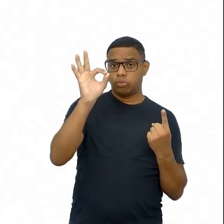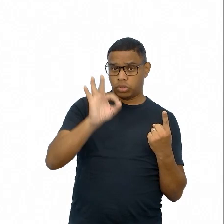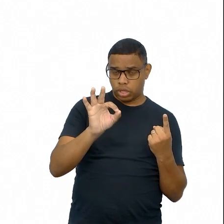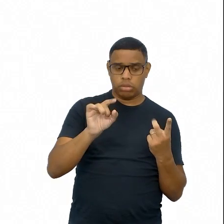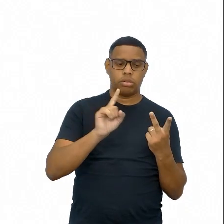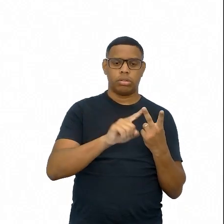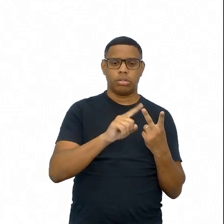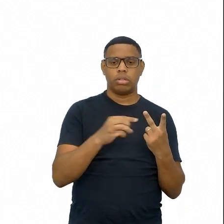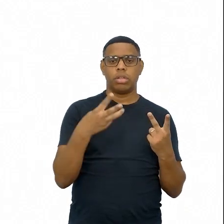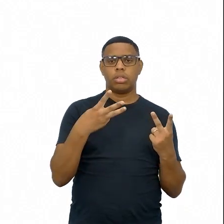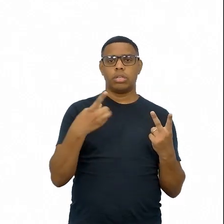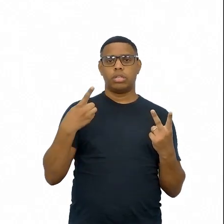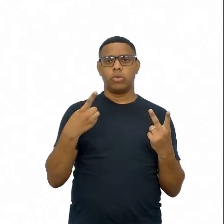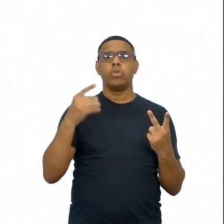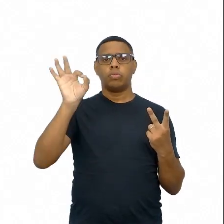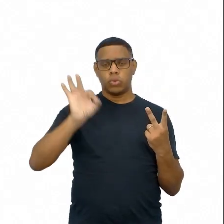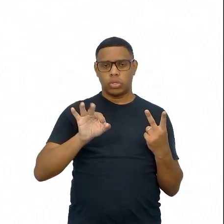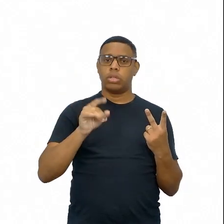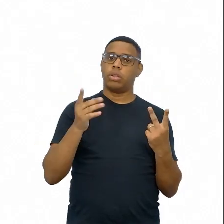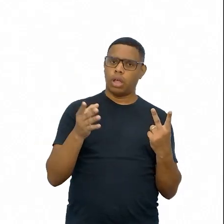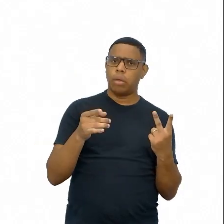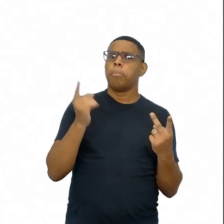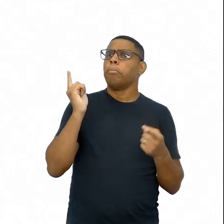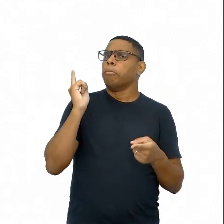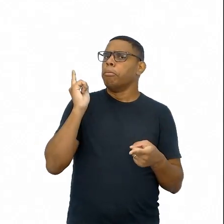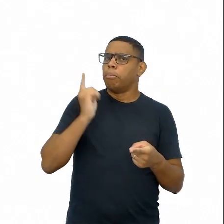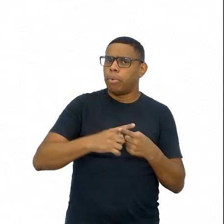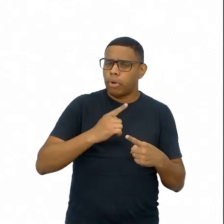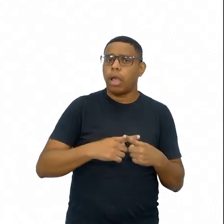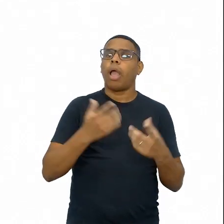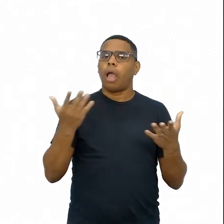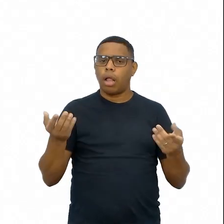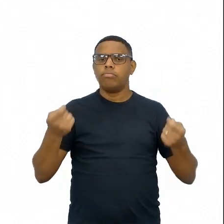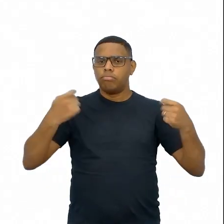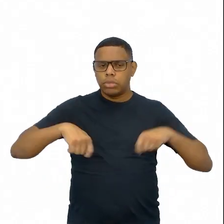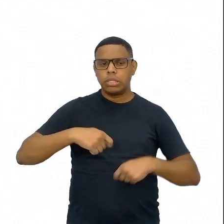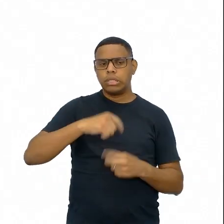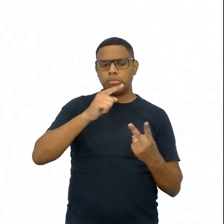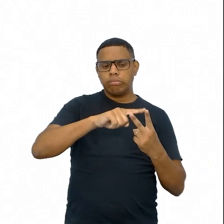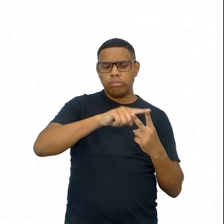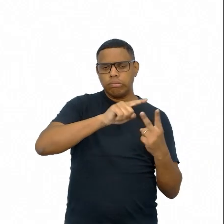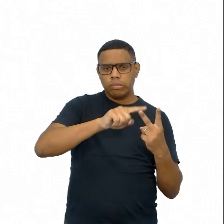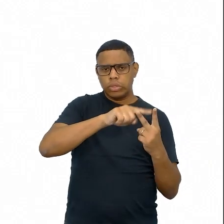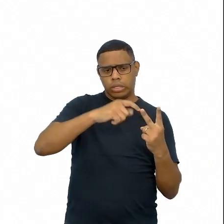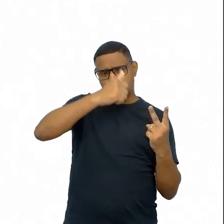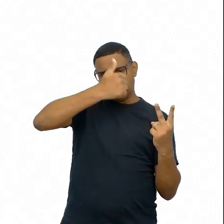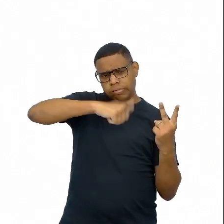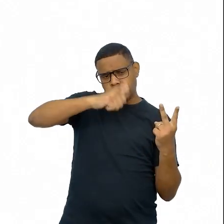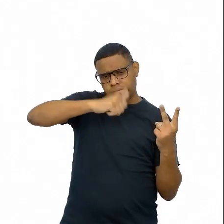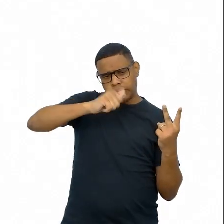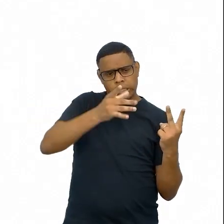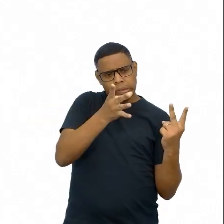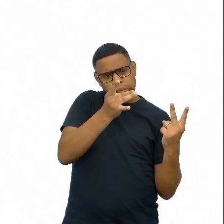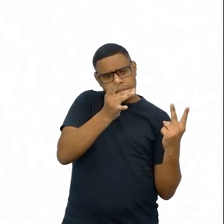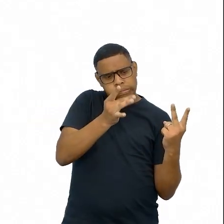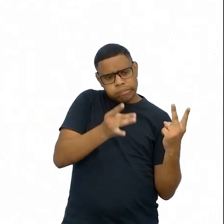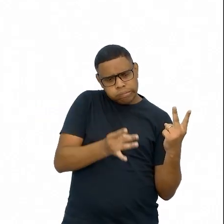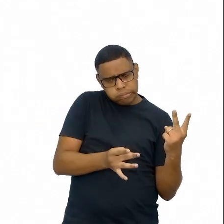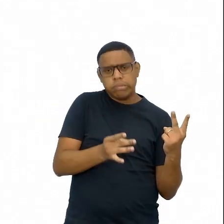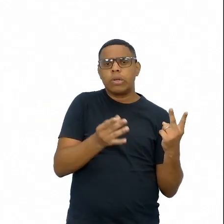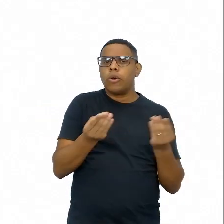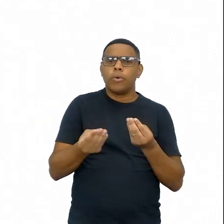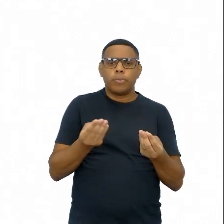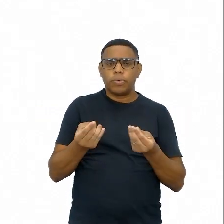aqui são situações que a gente precisa analisar, e a gente percebe que realmente são uma porcentagem baixa,